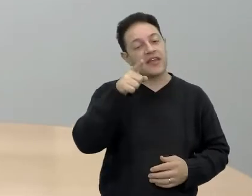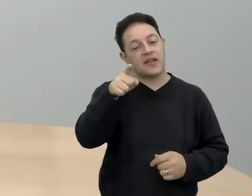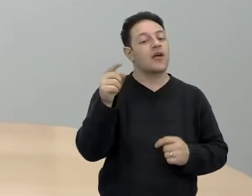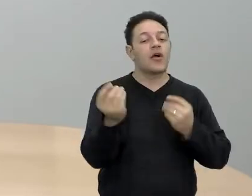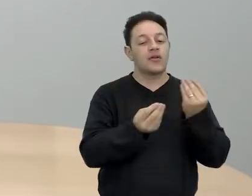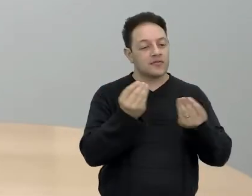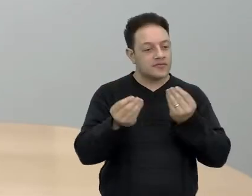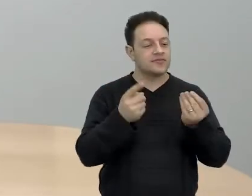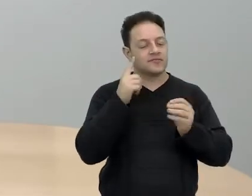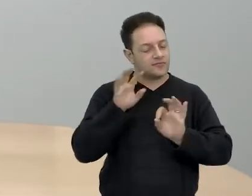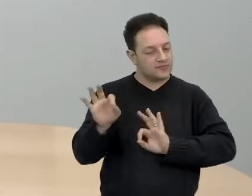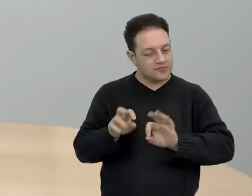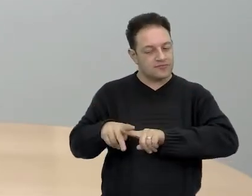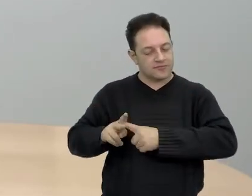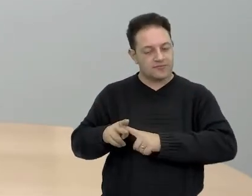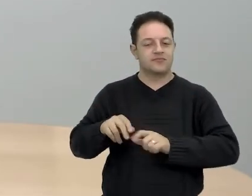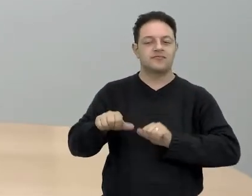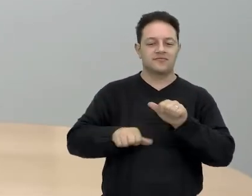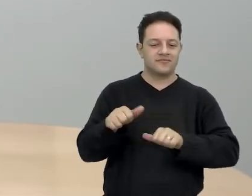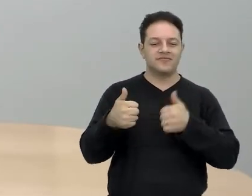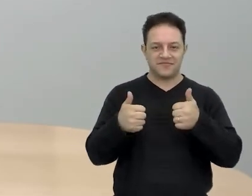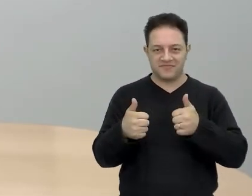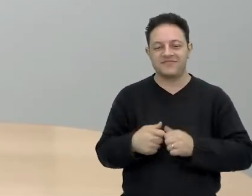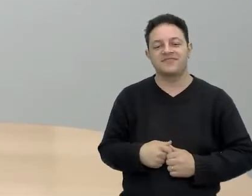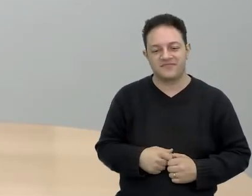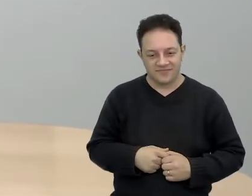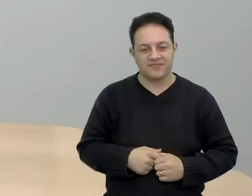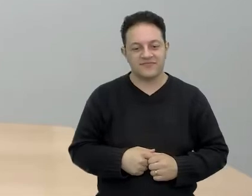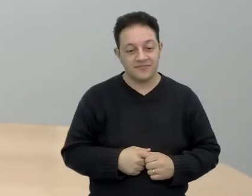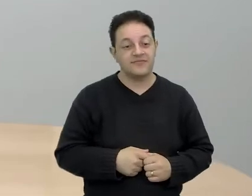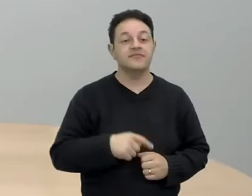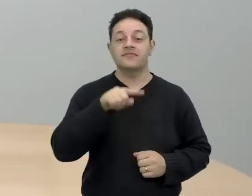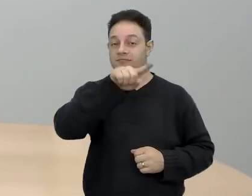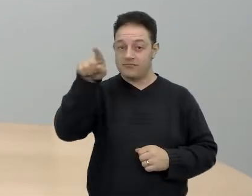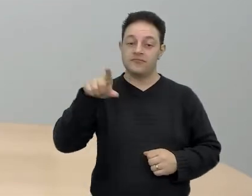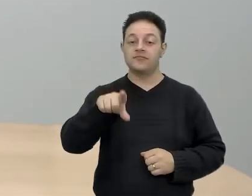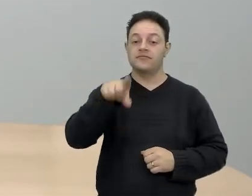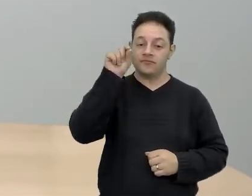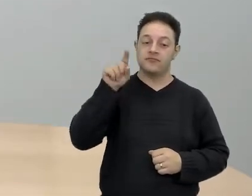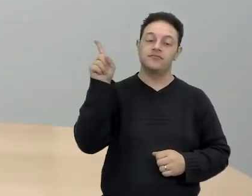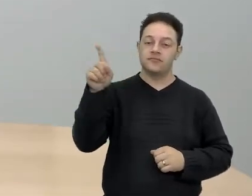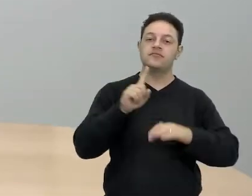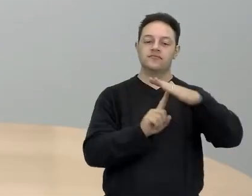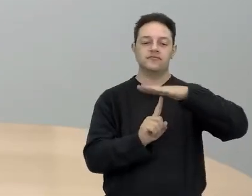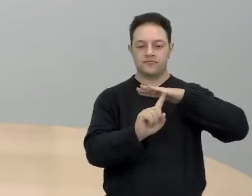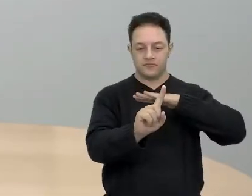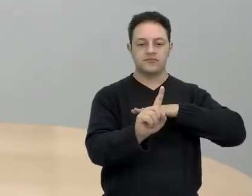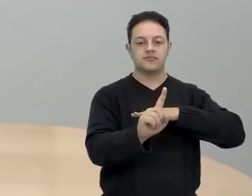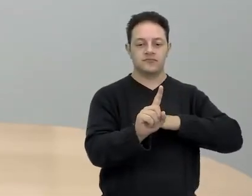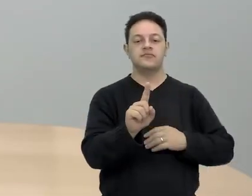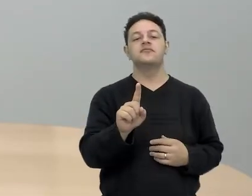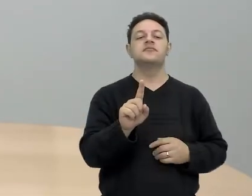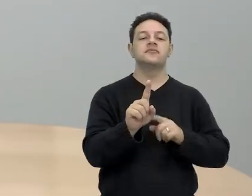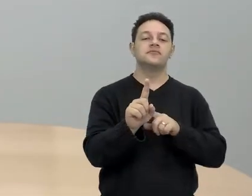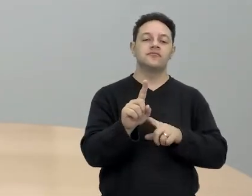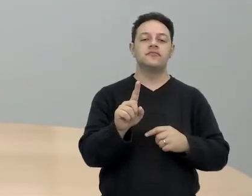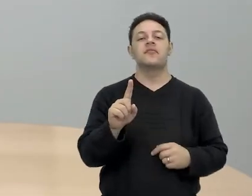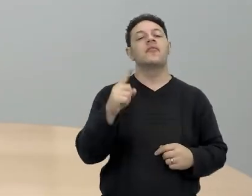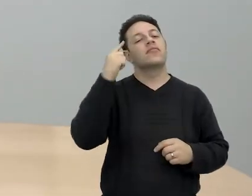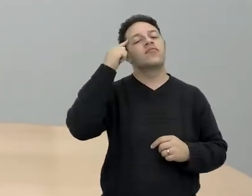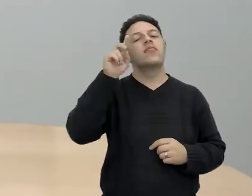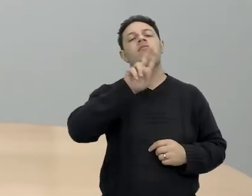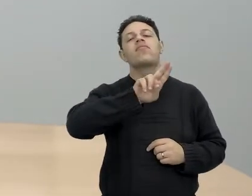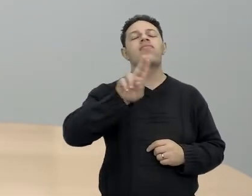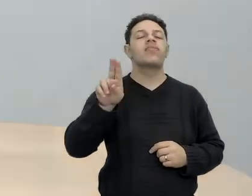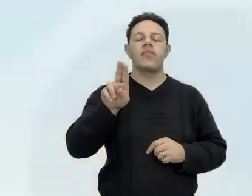aquela arrumadinha. Então, aí, vocês escolheram um avatar, né? Então, vocês pensem aí num